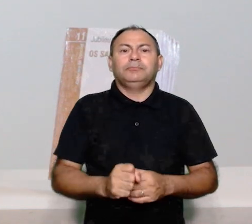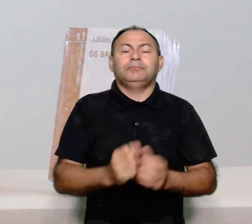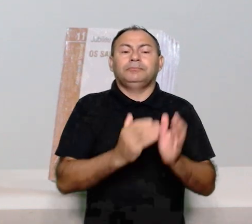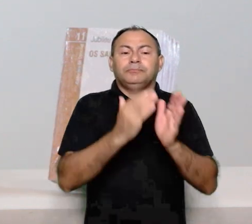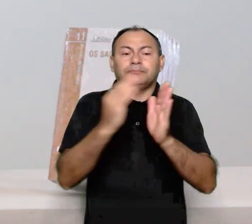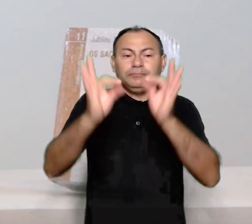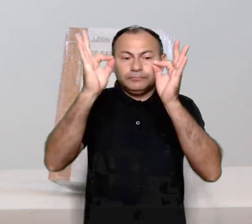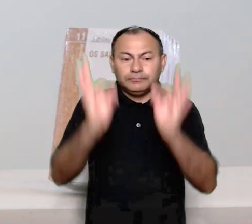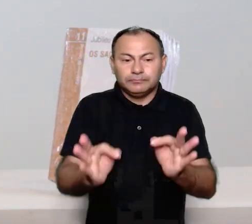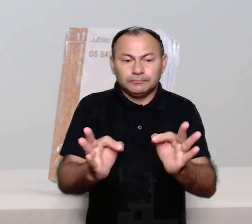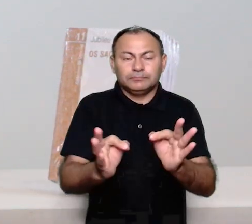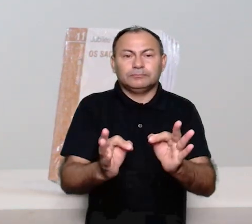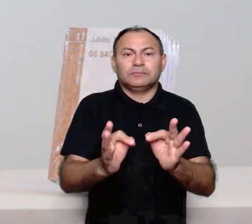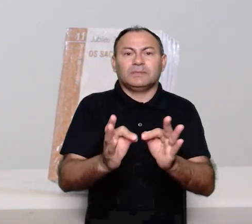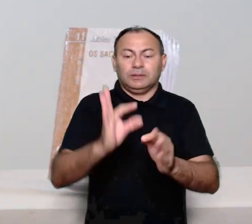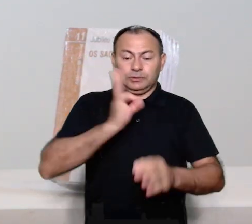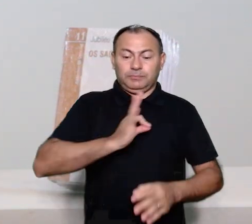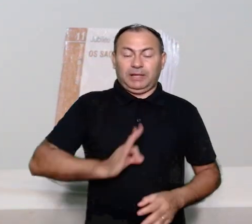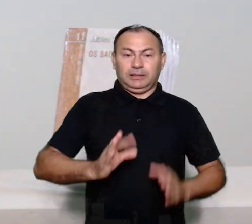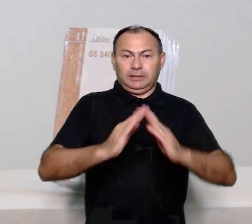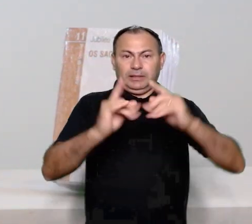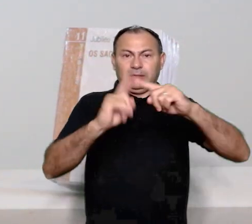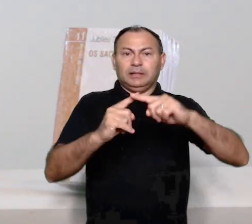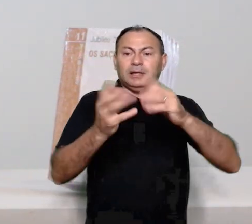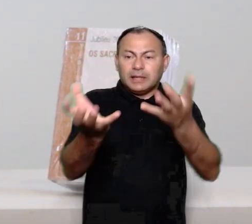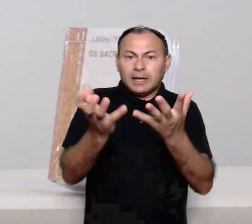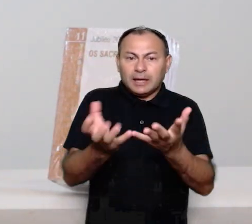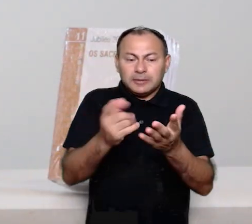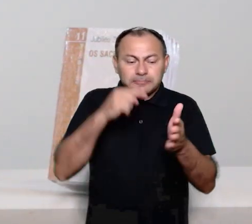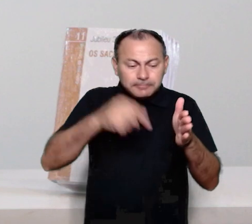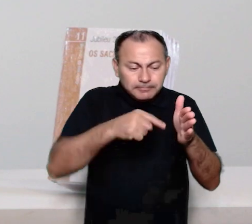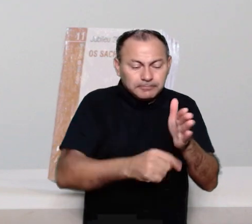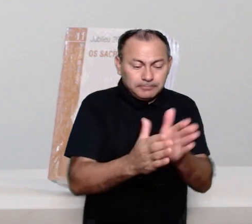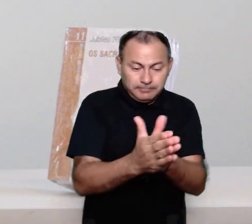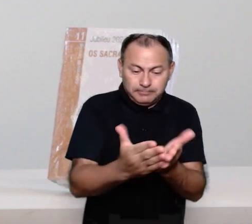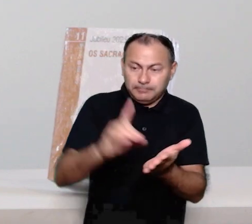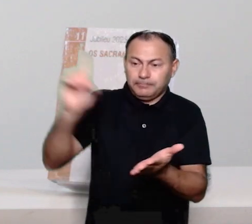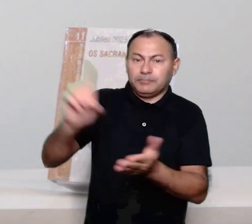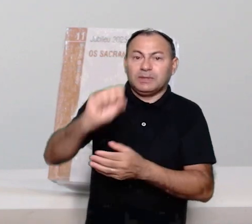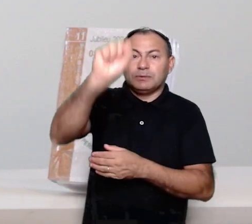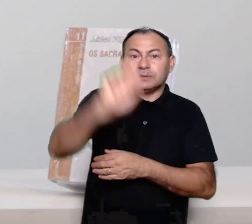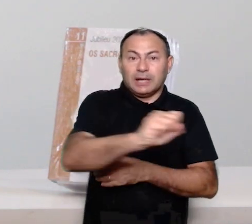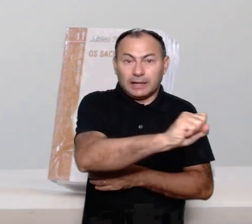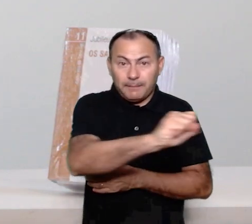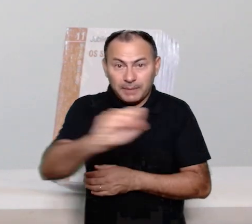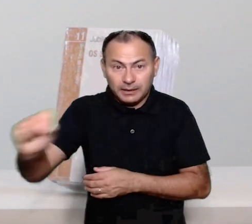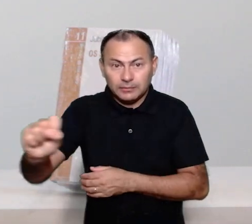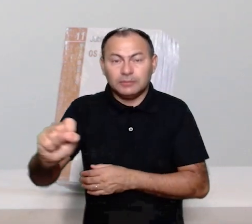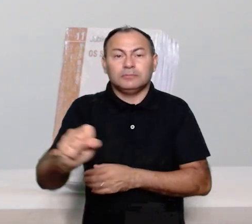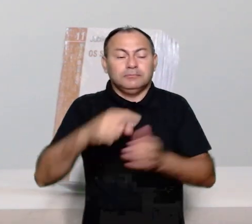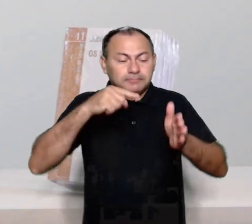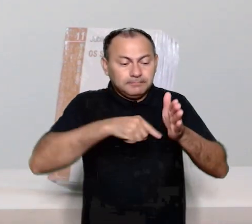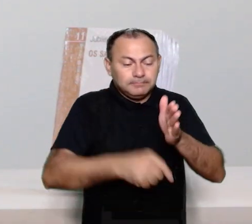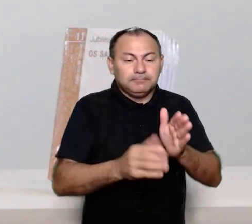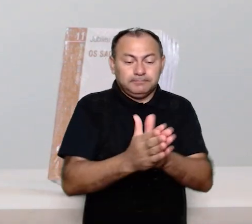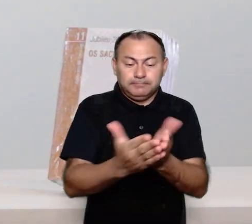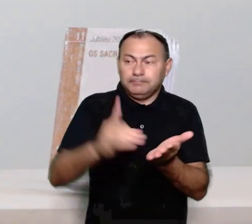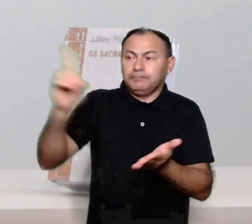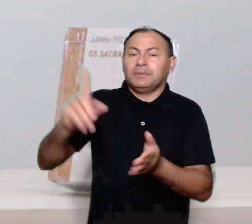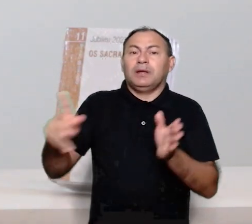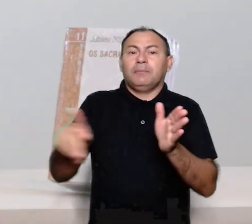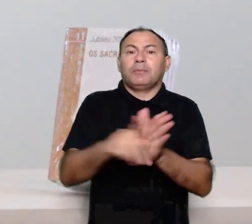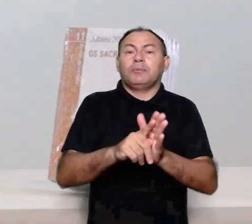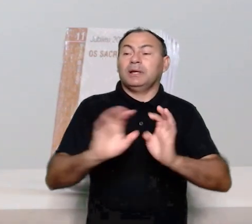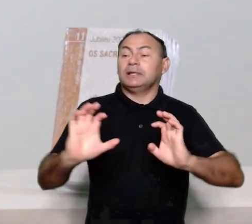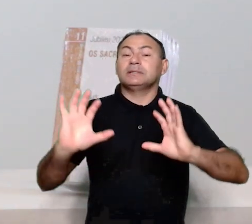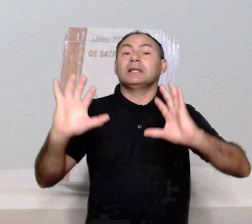ele parte exatamente dos padres da Igreja, que procuram uma fundamentação bíblica dos sacramentos, uma fundamentação bíblica da